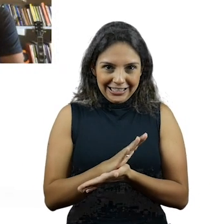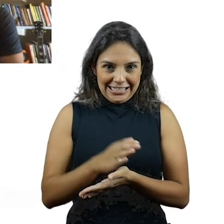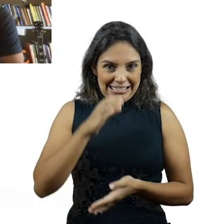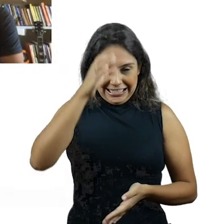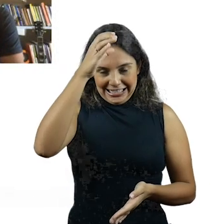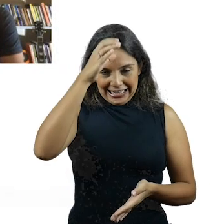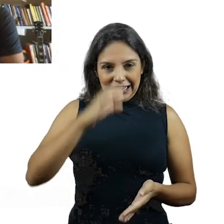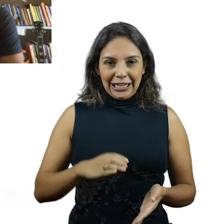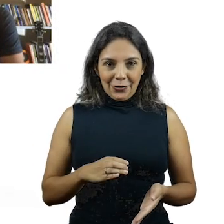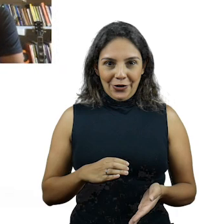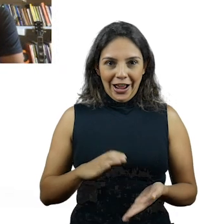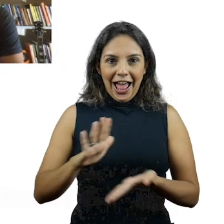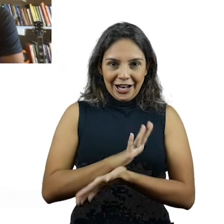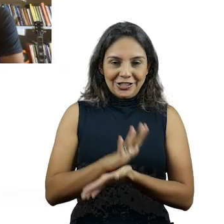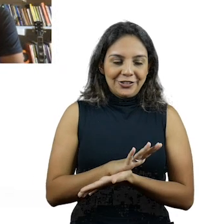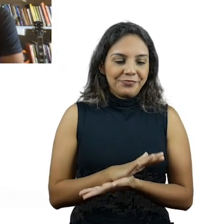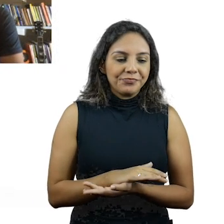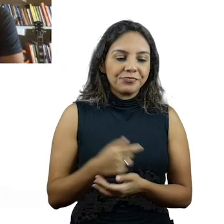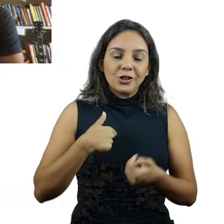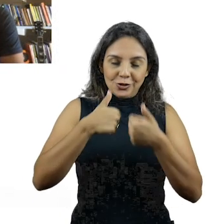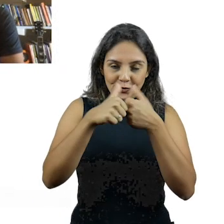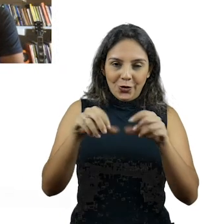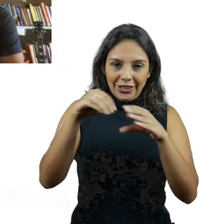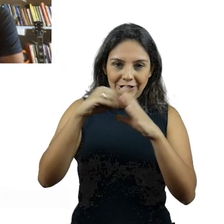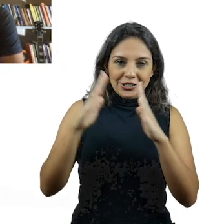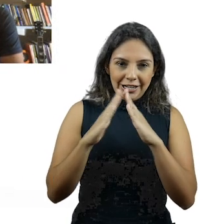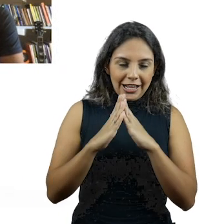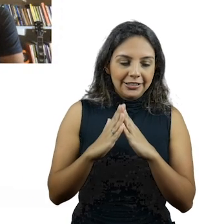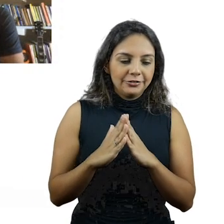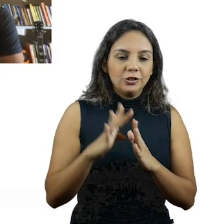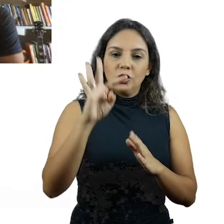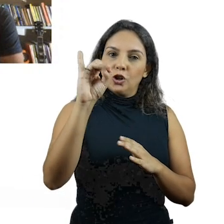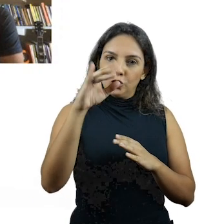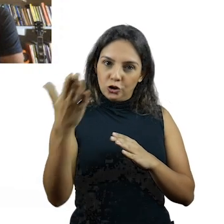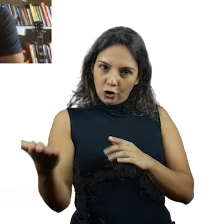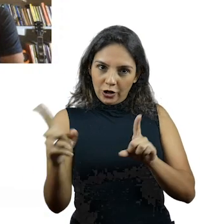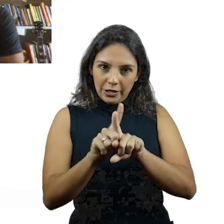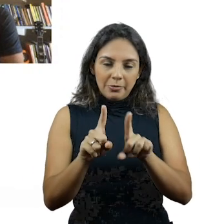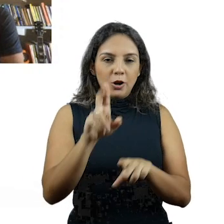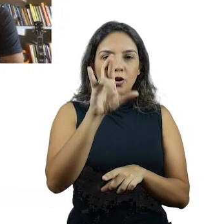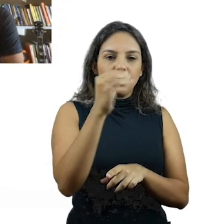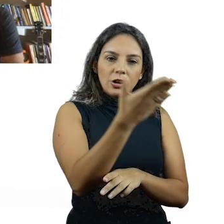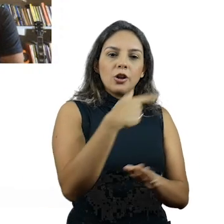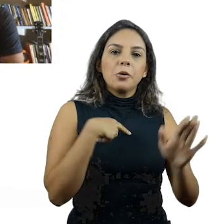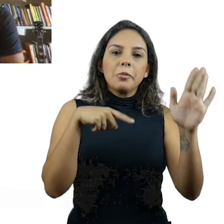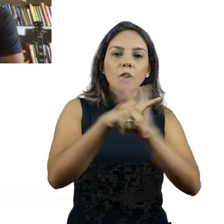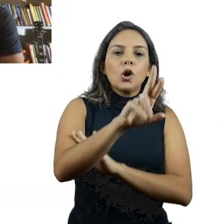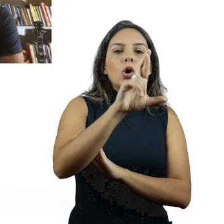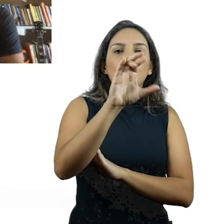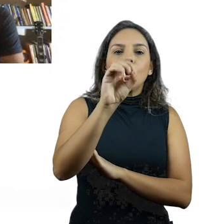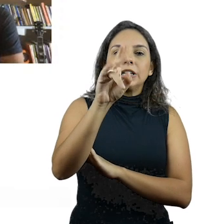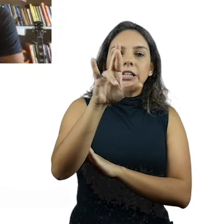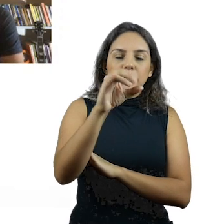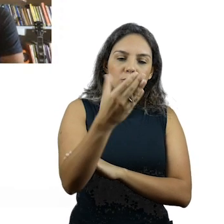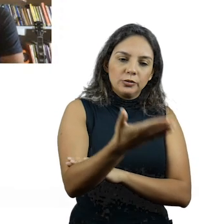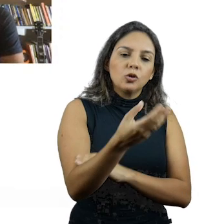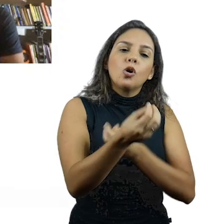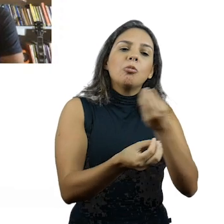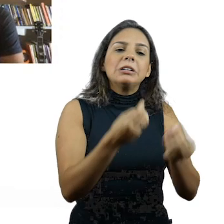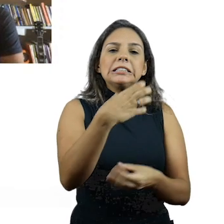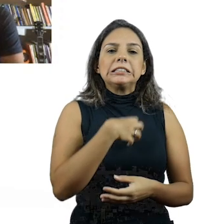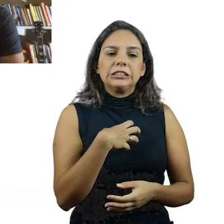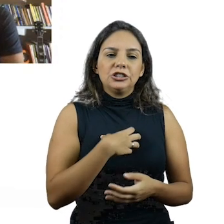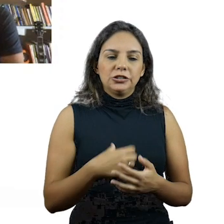só com o Tony, querido de tantos anos, como o Rodrigo também. A pergunta é para você agora, Rodrigo. Como é que você está se